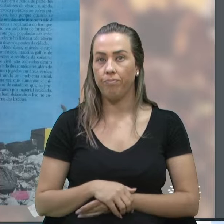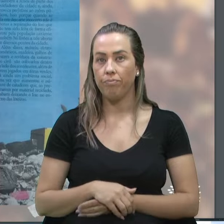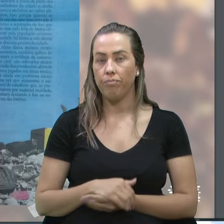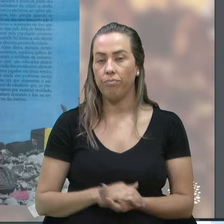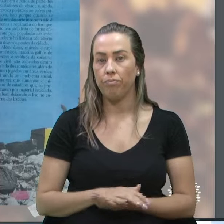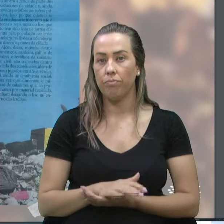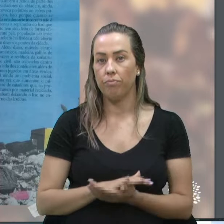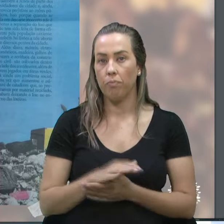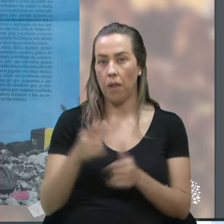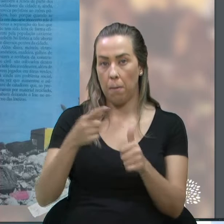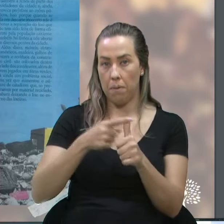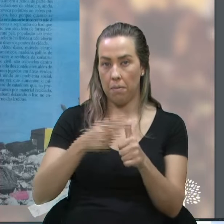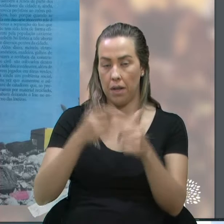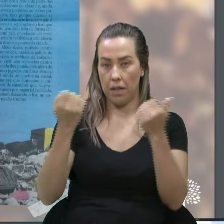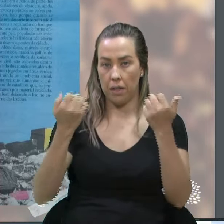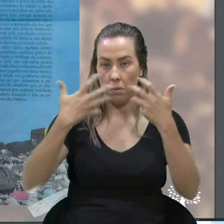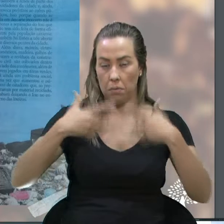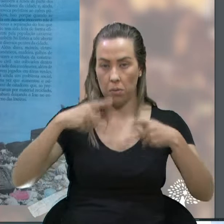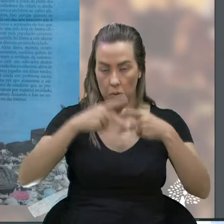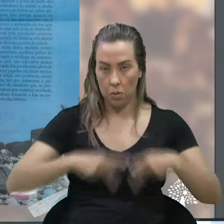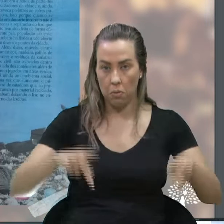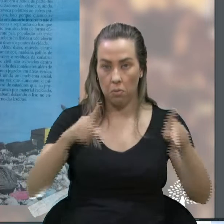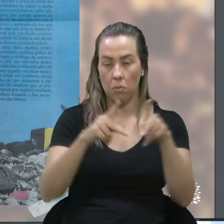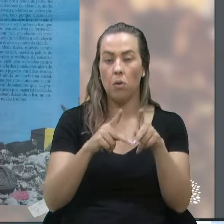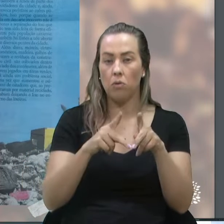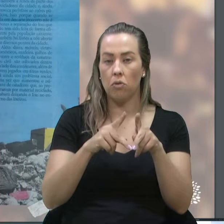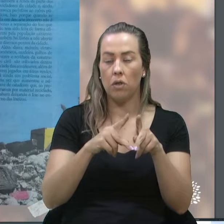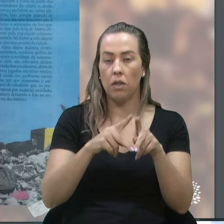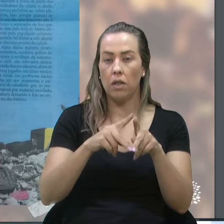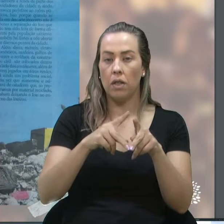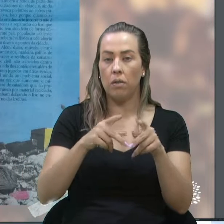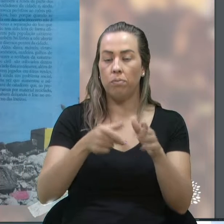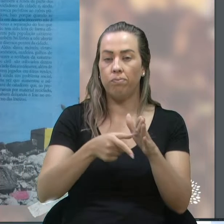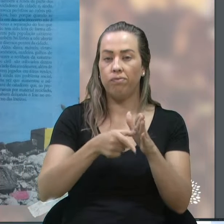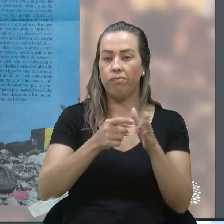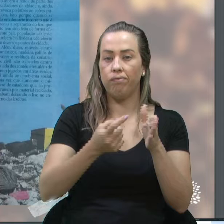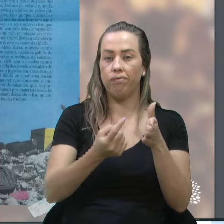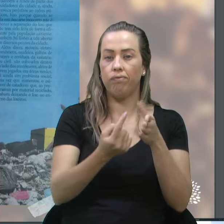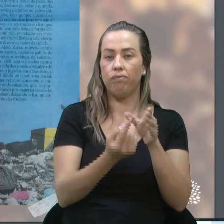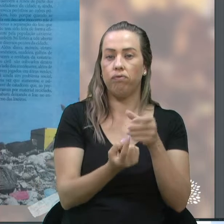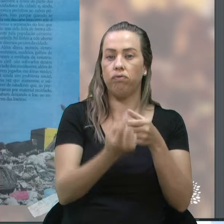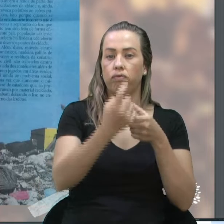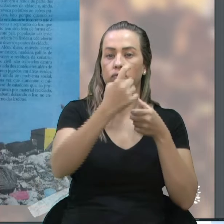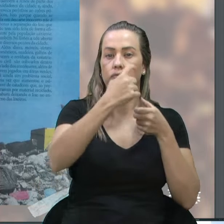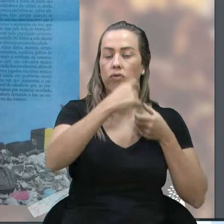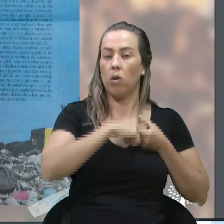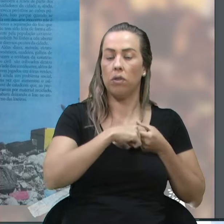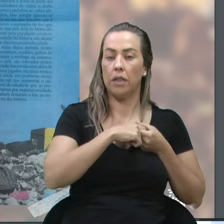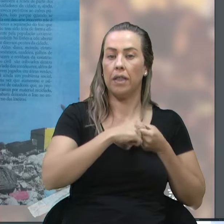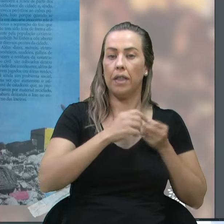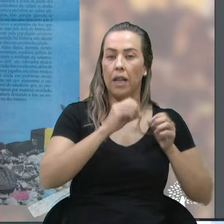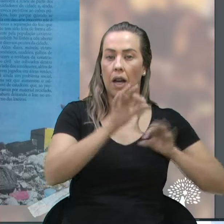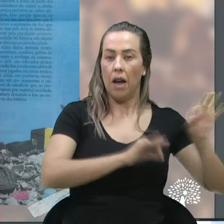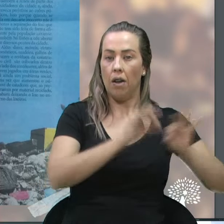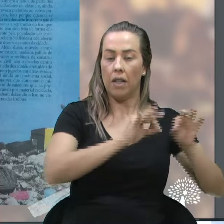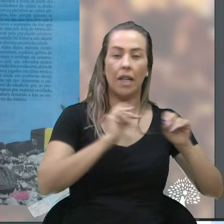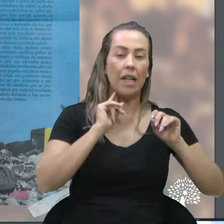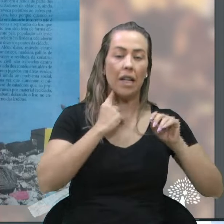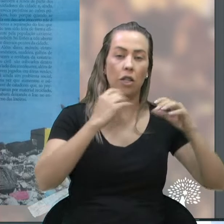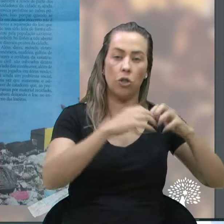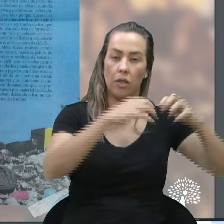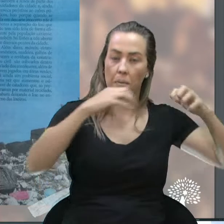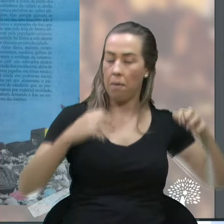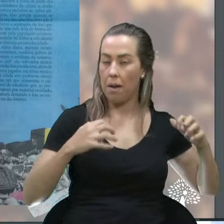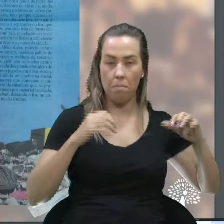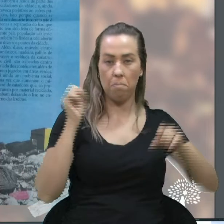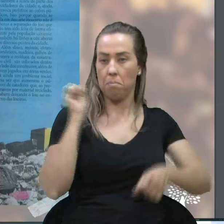nesta primeira, explicamos que a população regrediu na separação dos resíduos, que tem comprometido